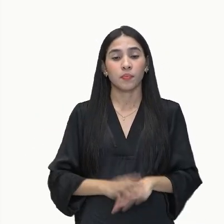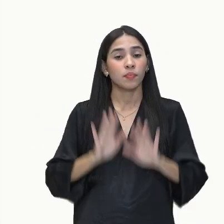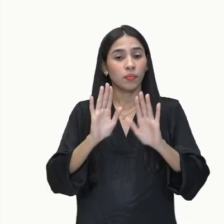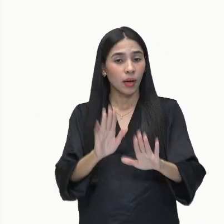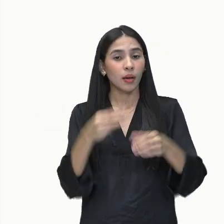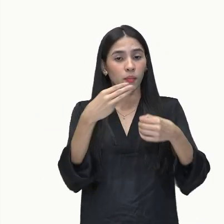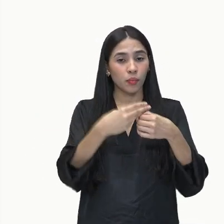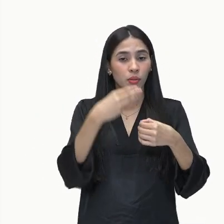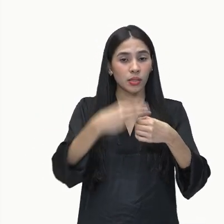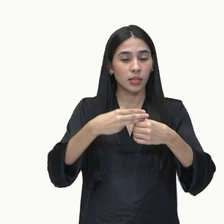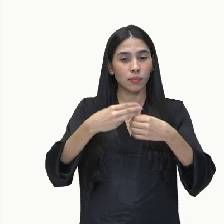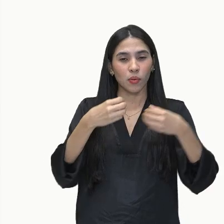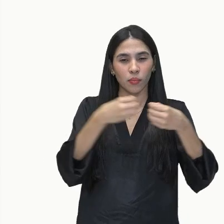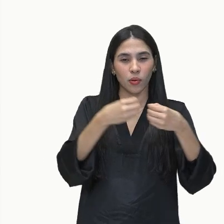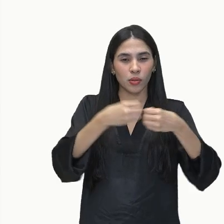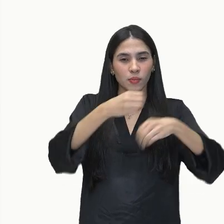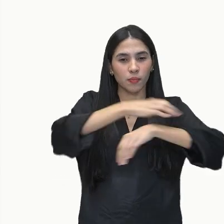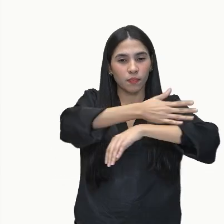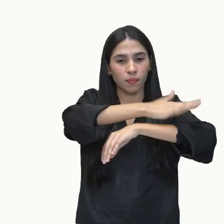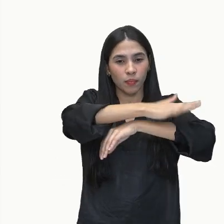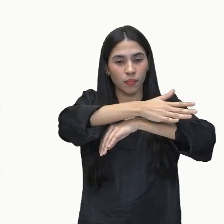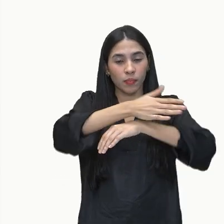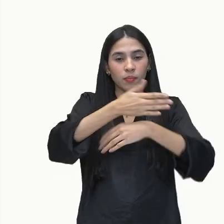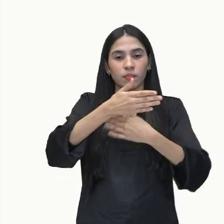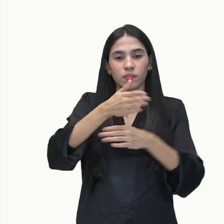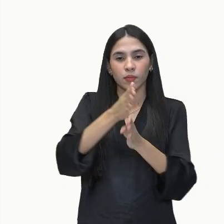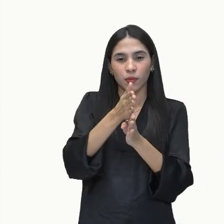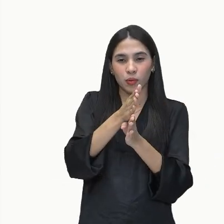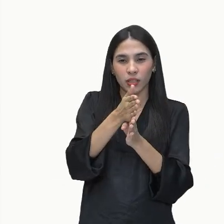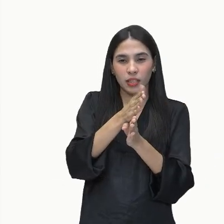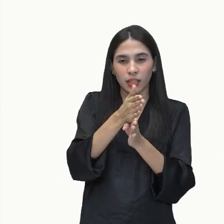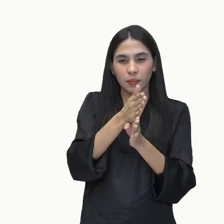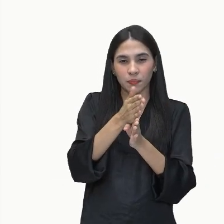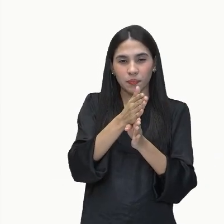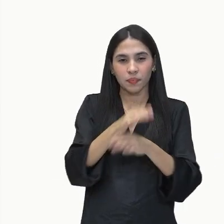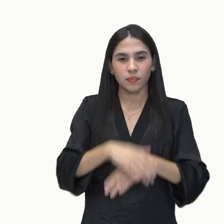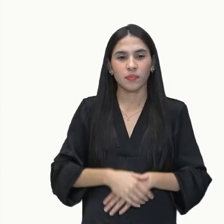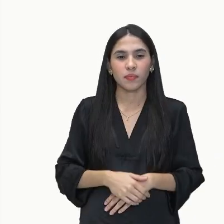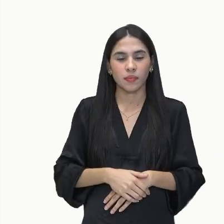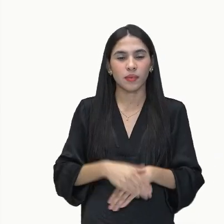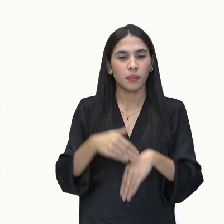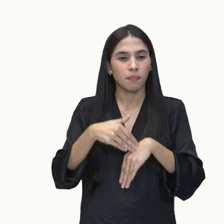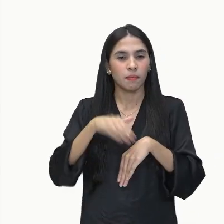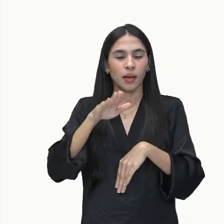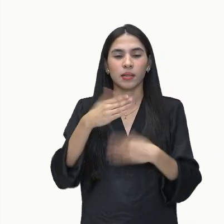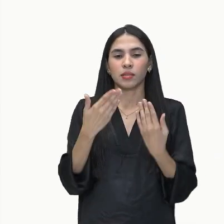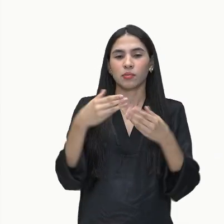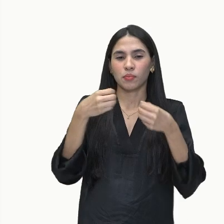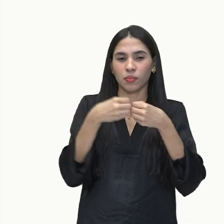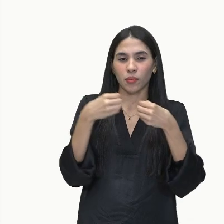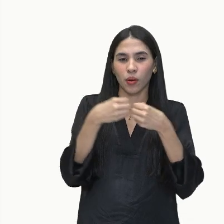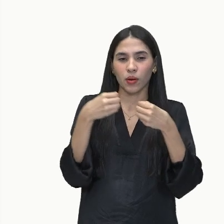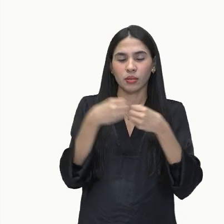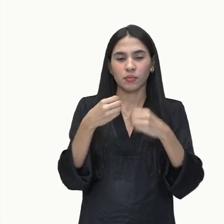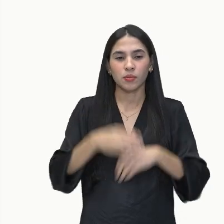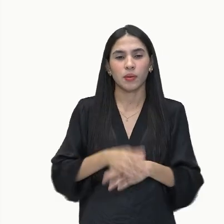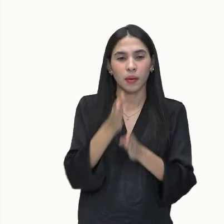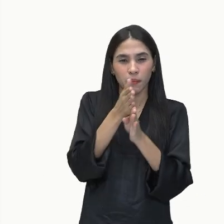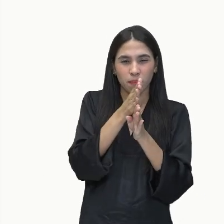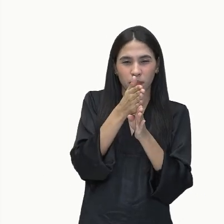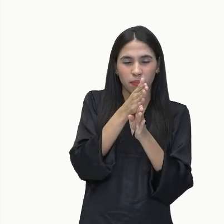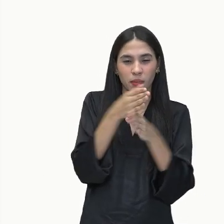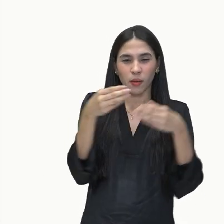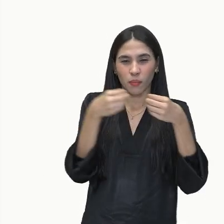zona fronteiriça, que já são esses municípios que estão localizados mais próximos aqui à fronteira com os